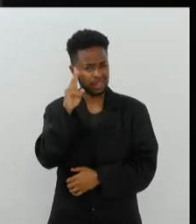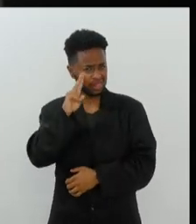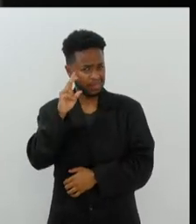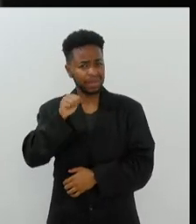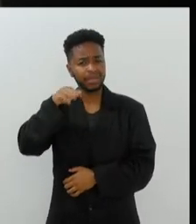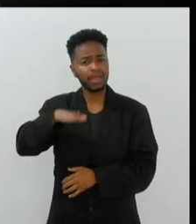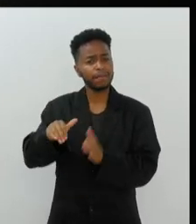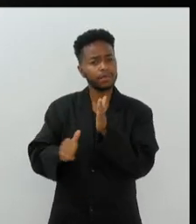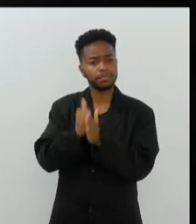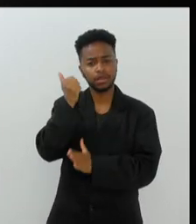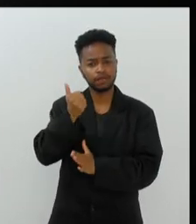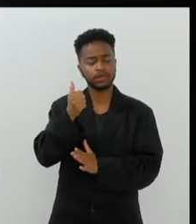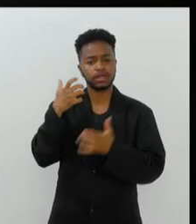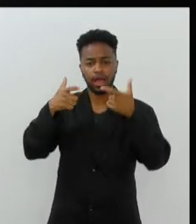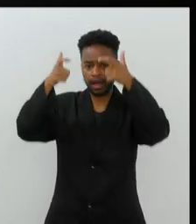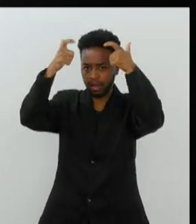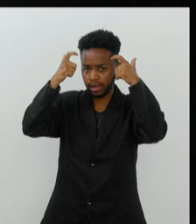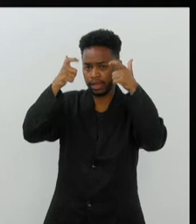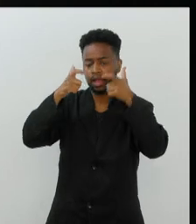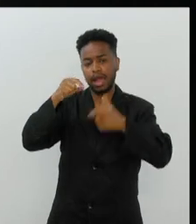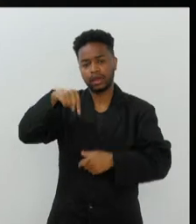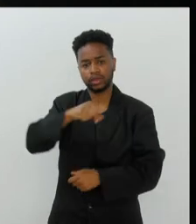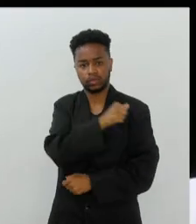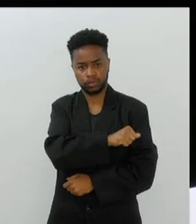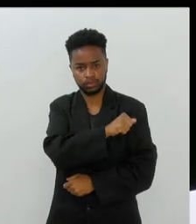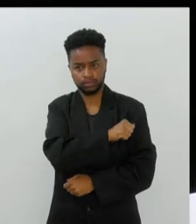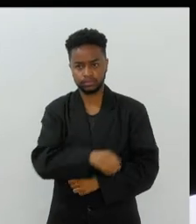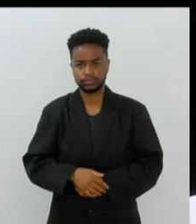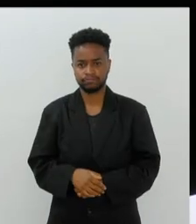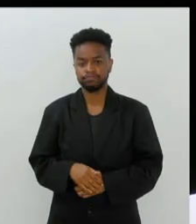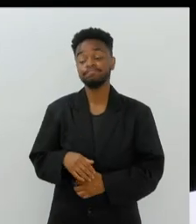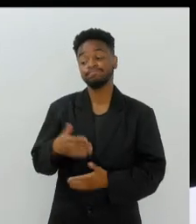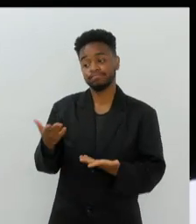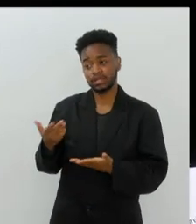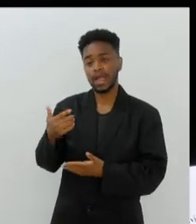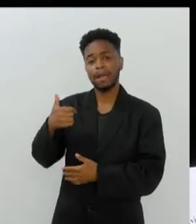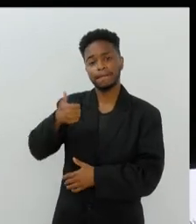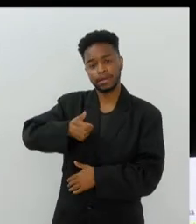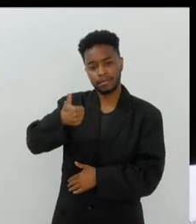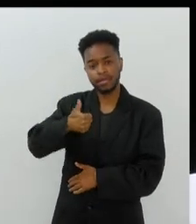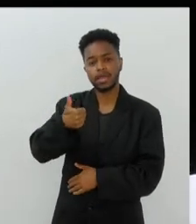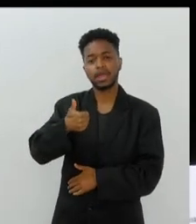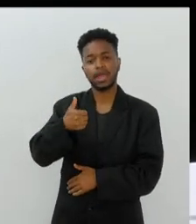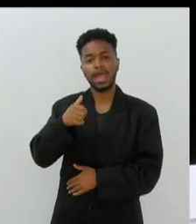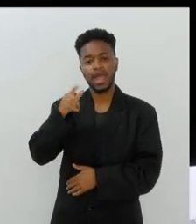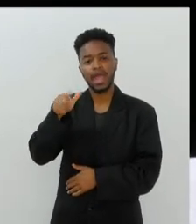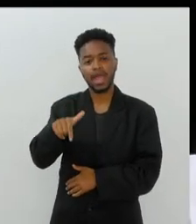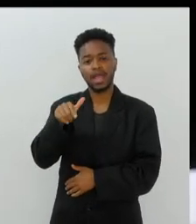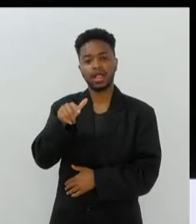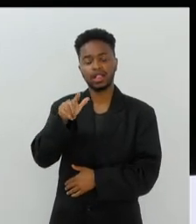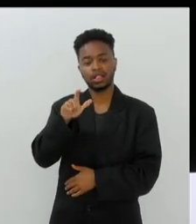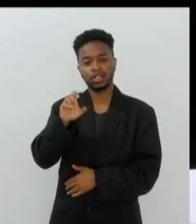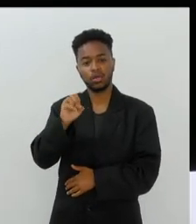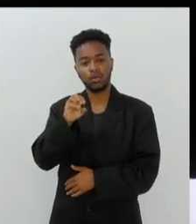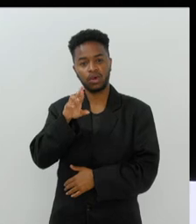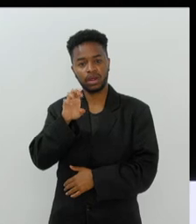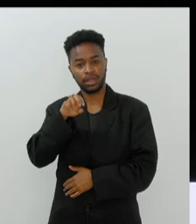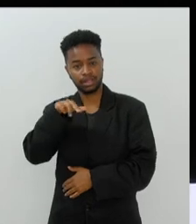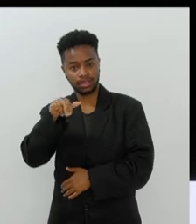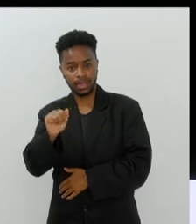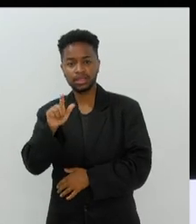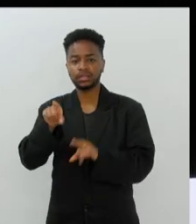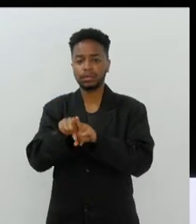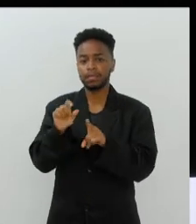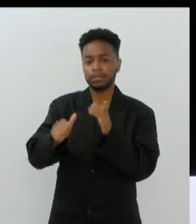Você lembra quem foi a primeira rainha de bateria do Carnaval Carioca? Pois é, a primeira rainha de bateria, Heloína dos Leopardos. Exatamente. E